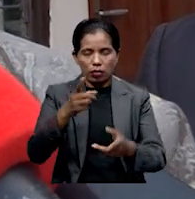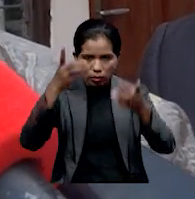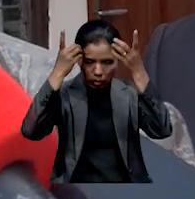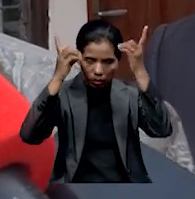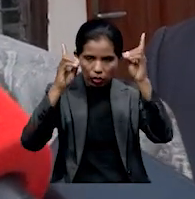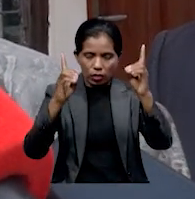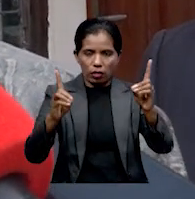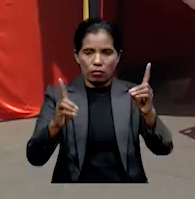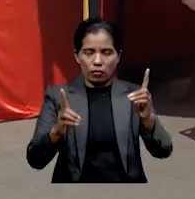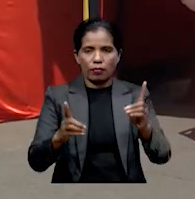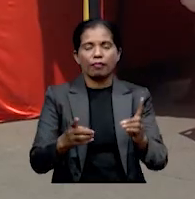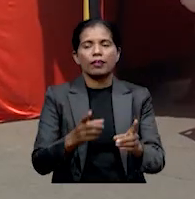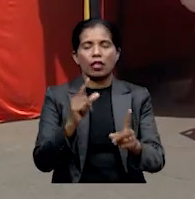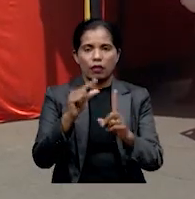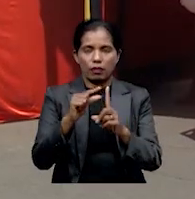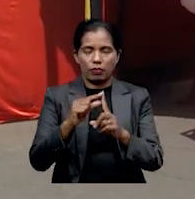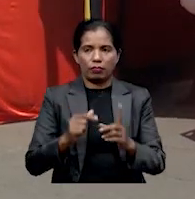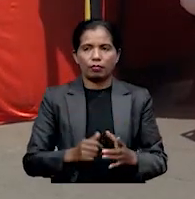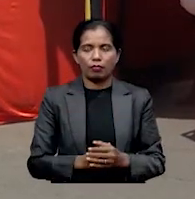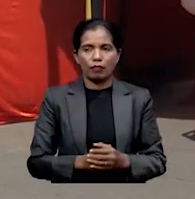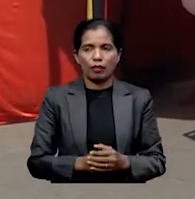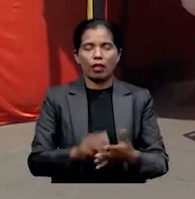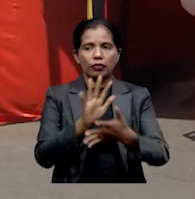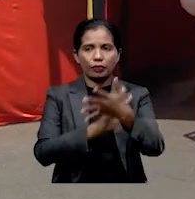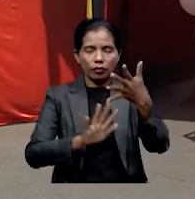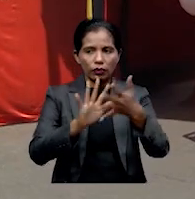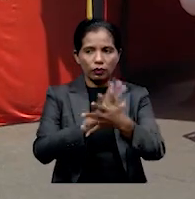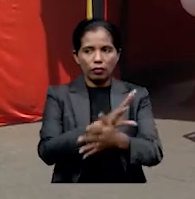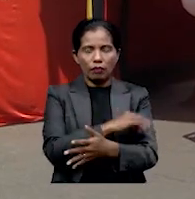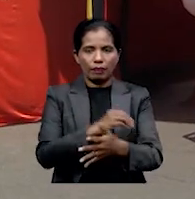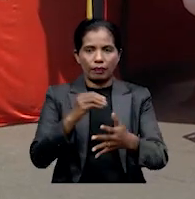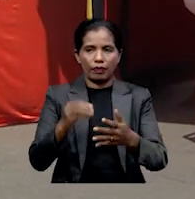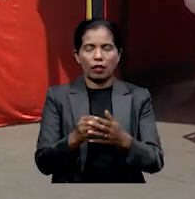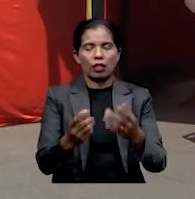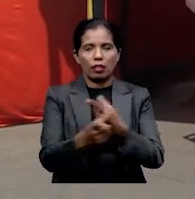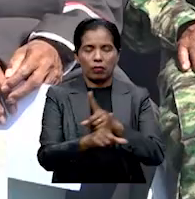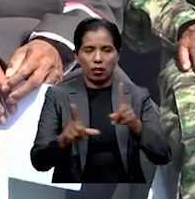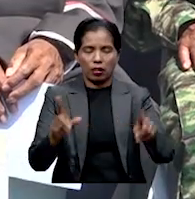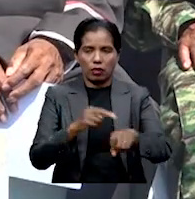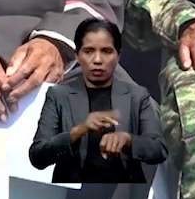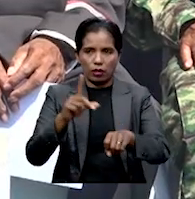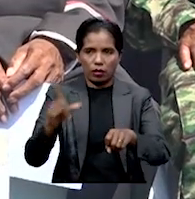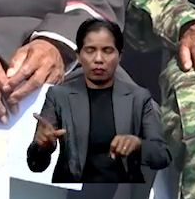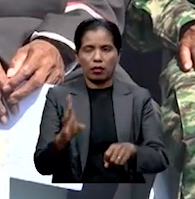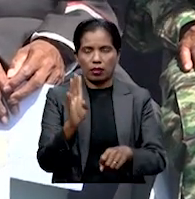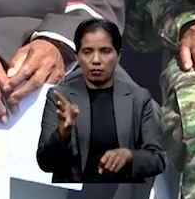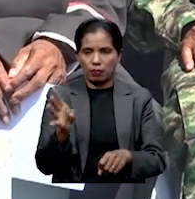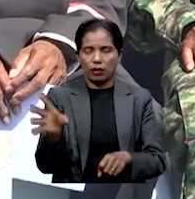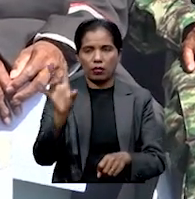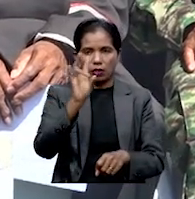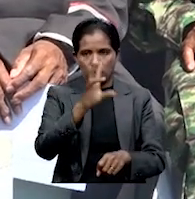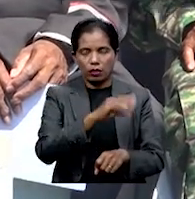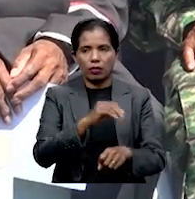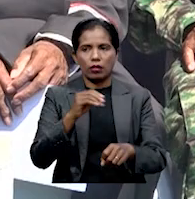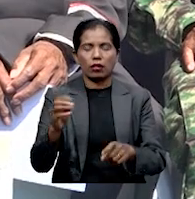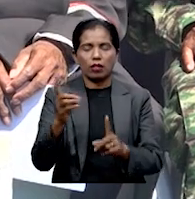minha recomendação. E a âmbito celebração aniversário Força Armada Libertação Nacional, Badala Hatnul Resinghito, e